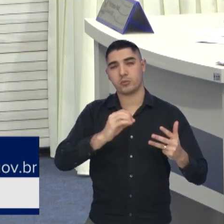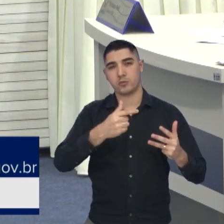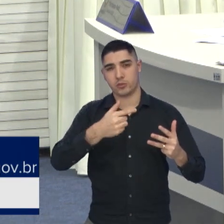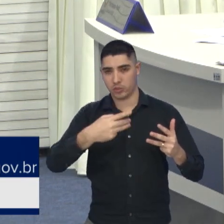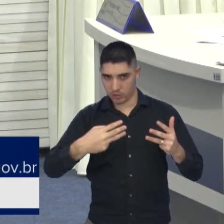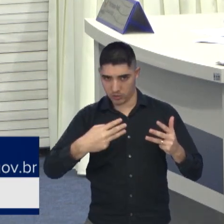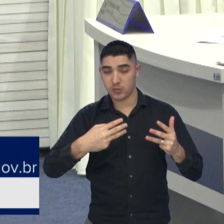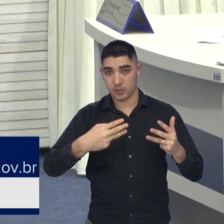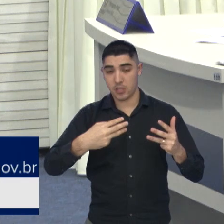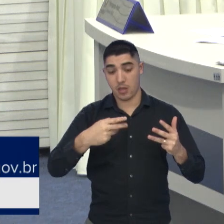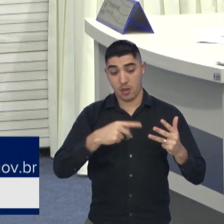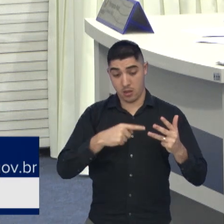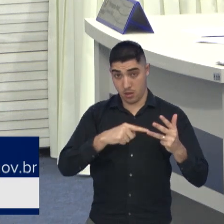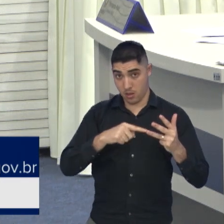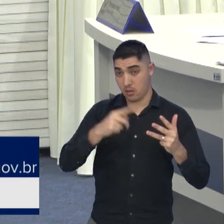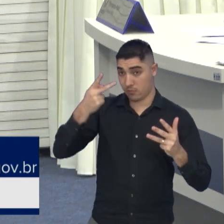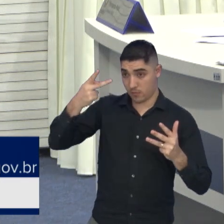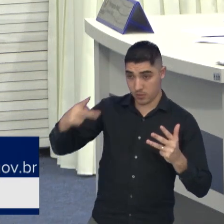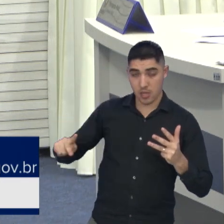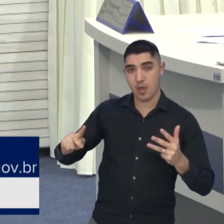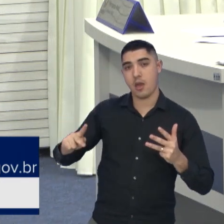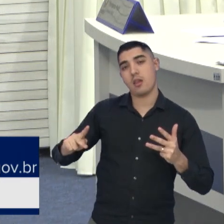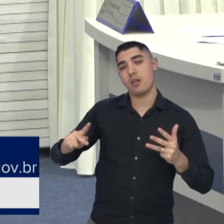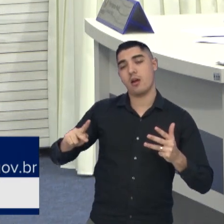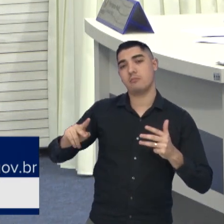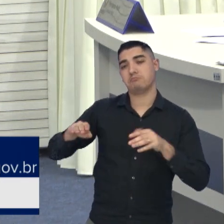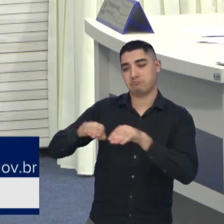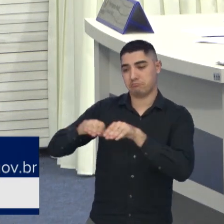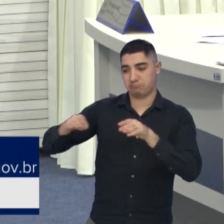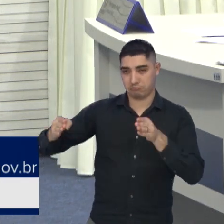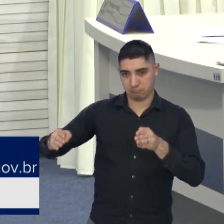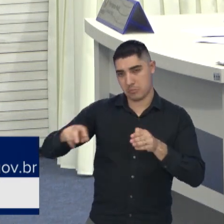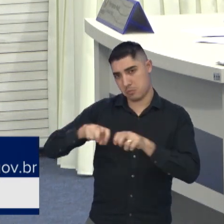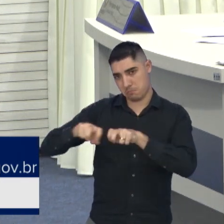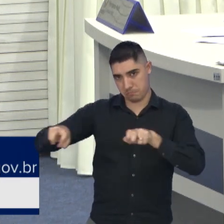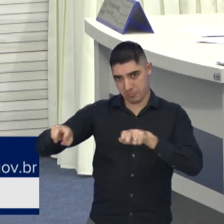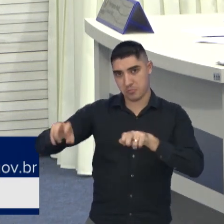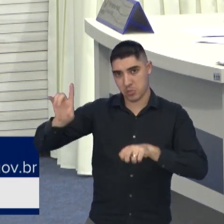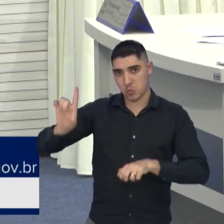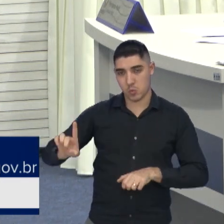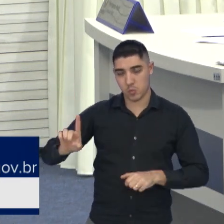12025/2023, de autoria da mesa diretora.